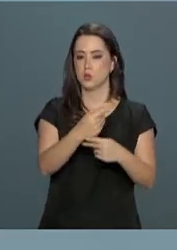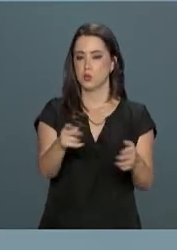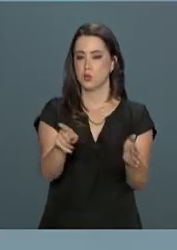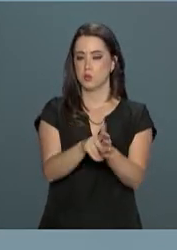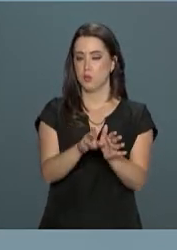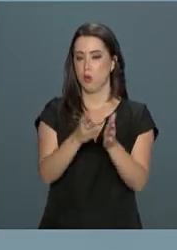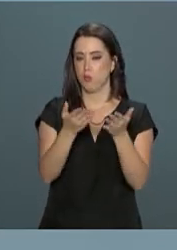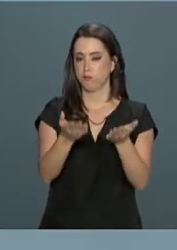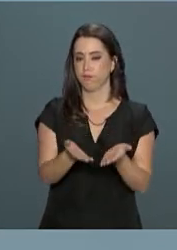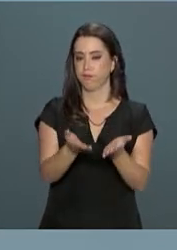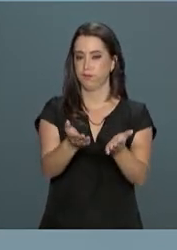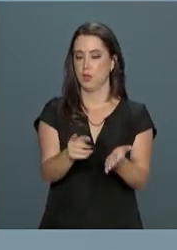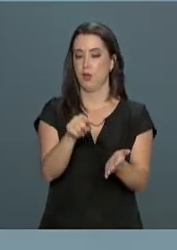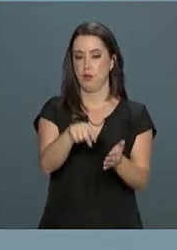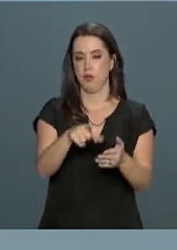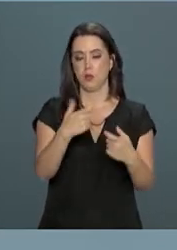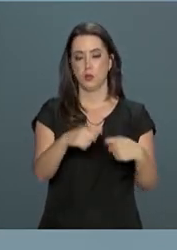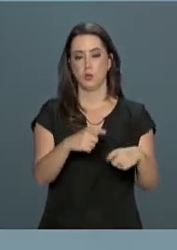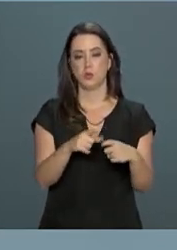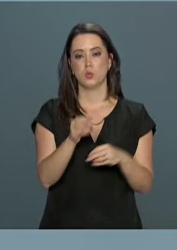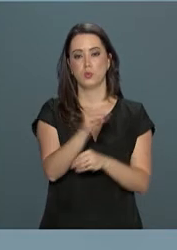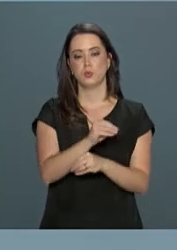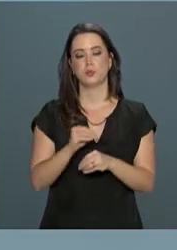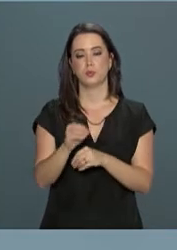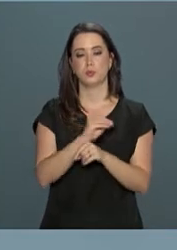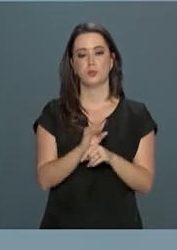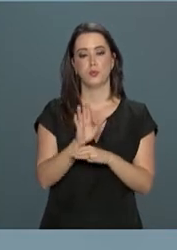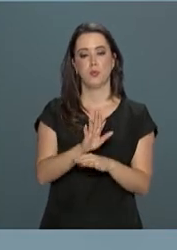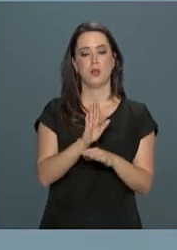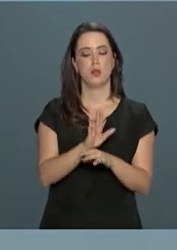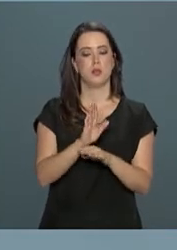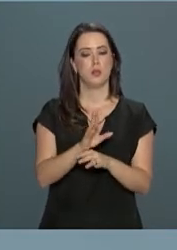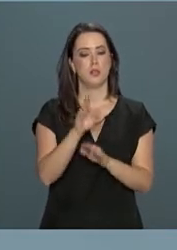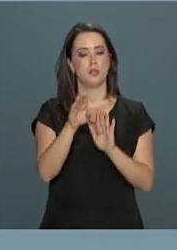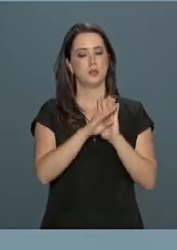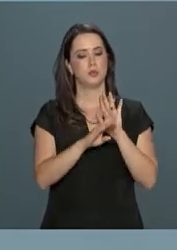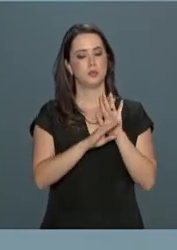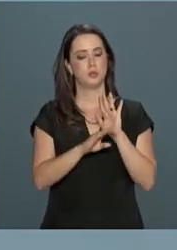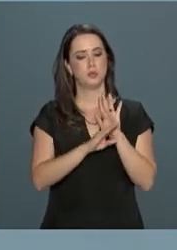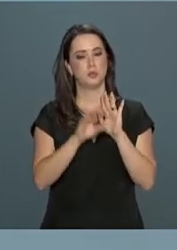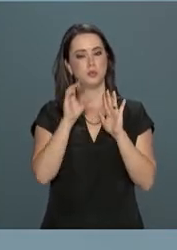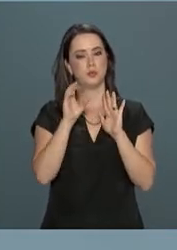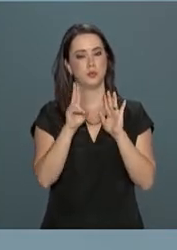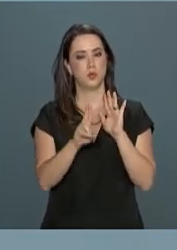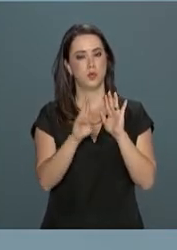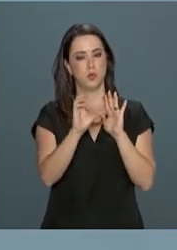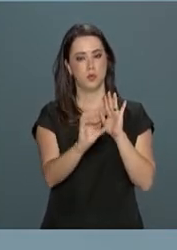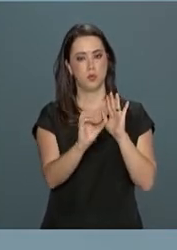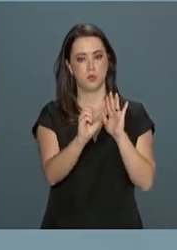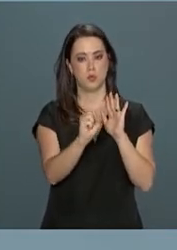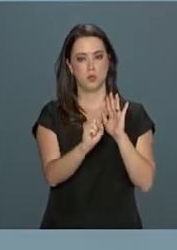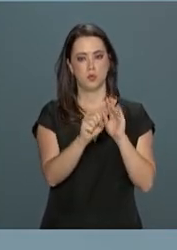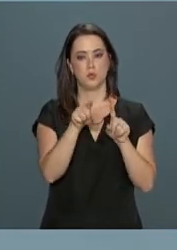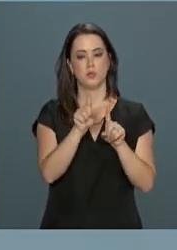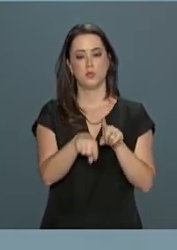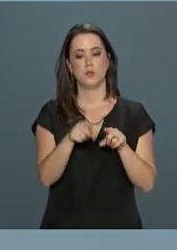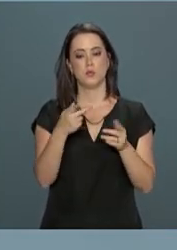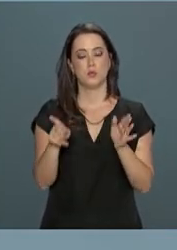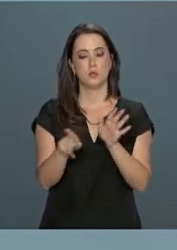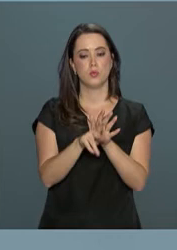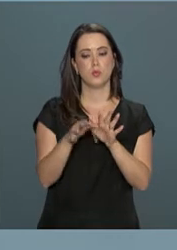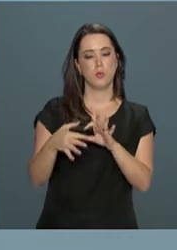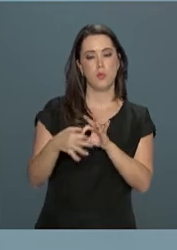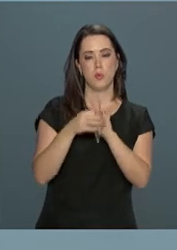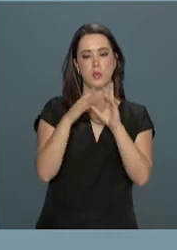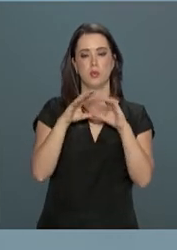biodiversidade dentro das unidades de conservação e apoio a projetos de integração das unidades de conservação com